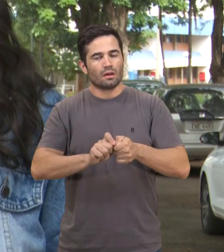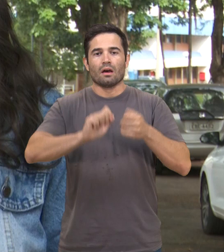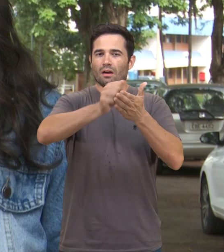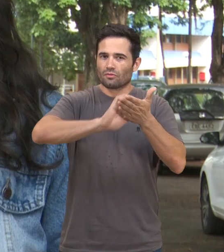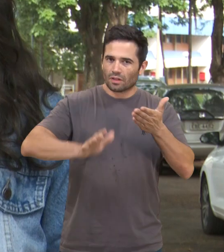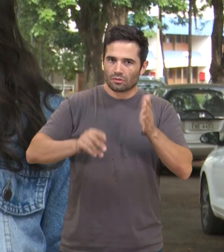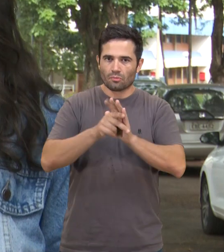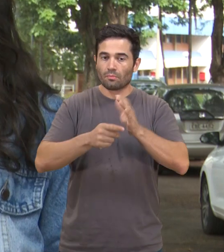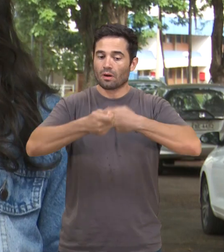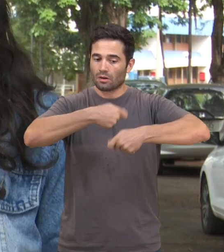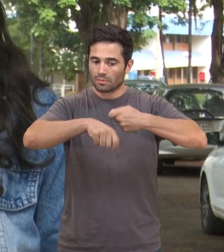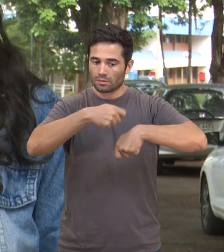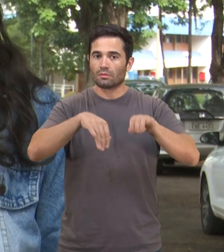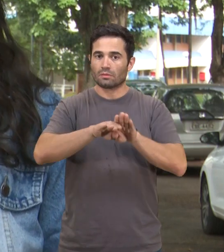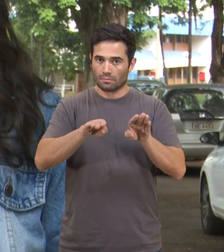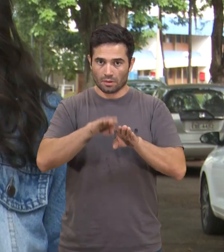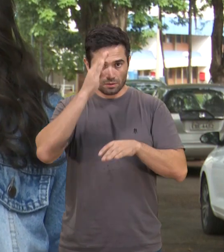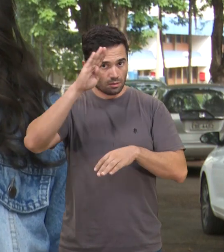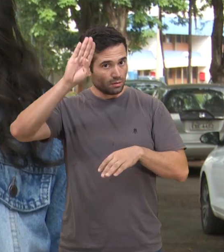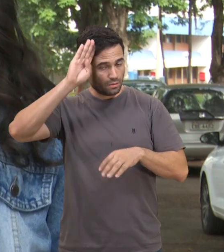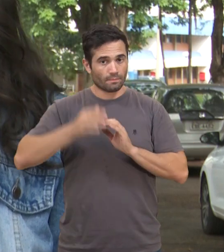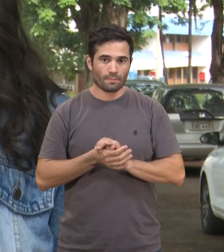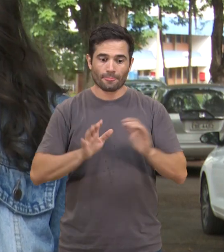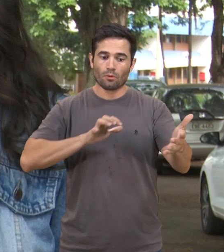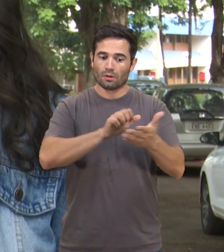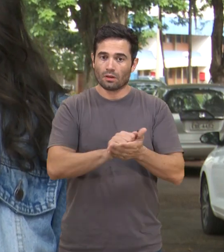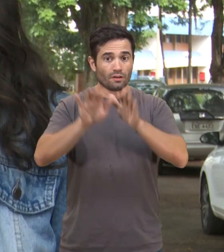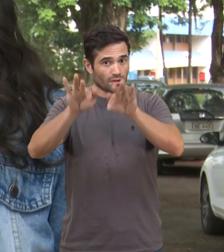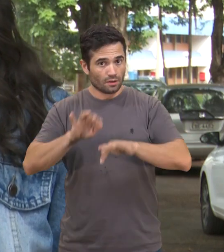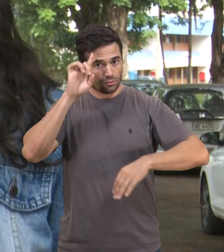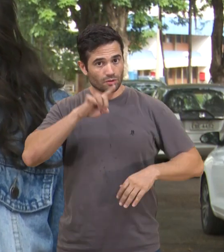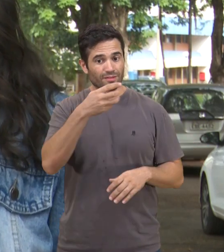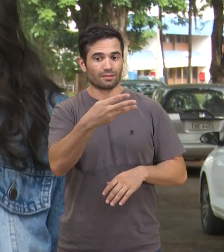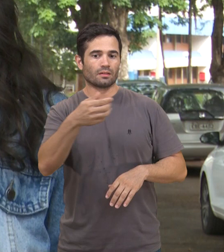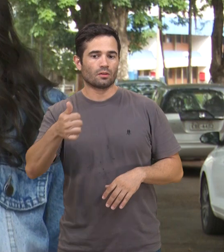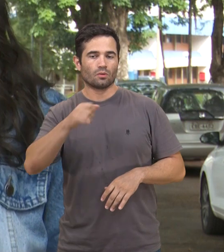de atividades administrativas e acadêmicas. O cadastro encerra em